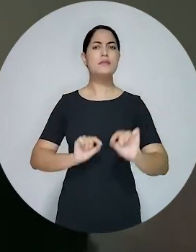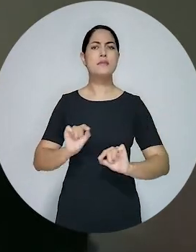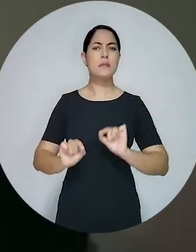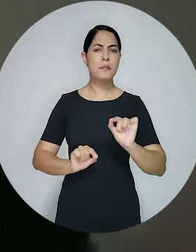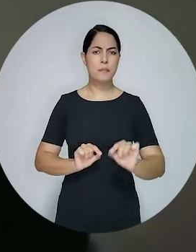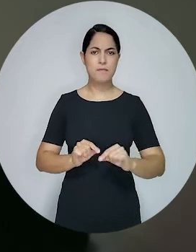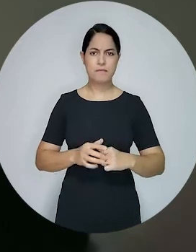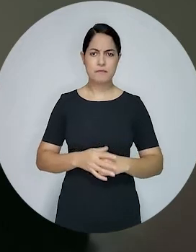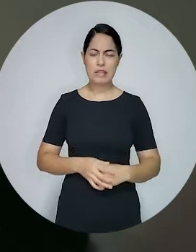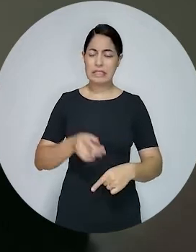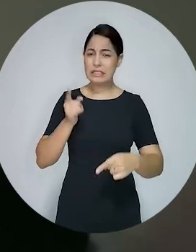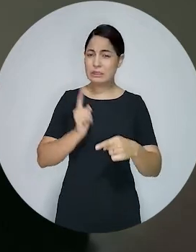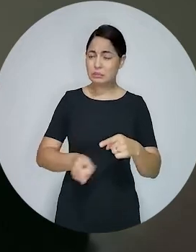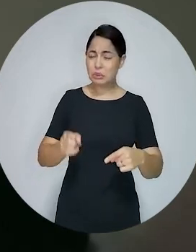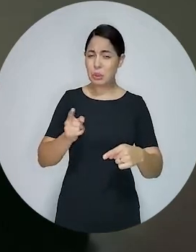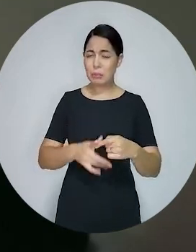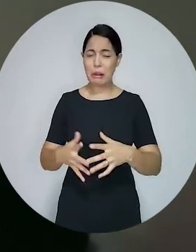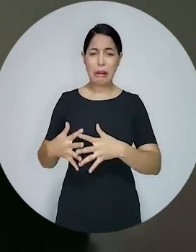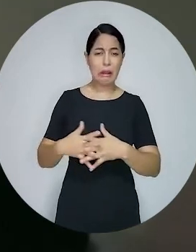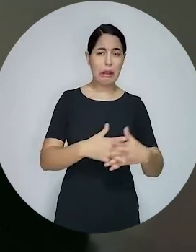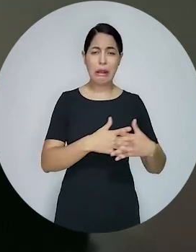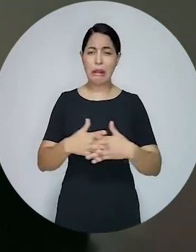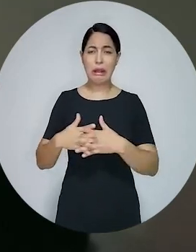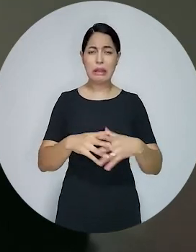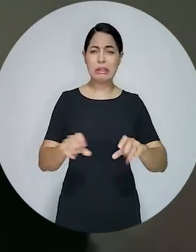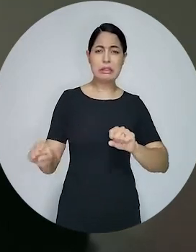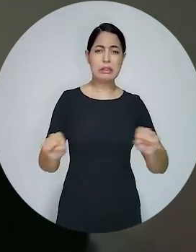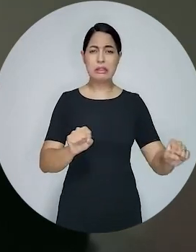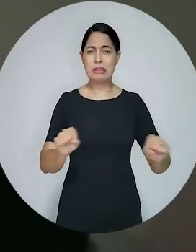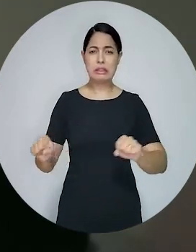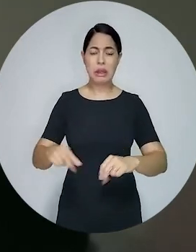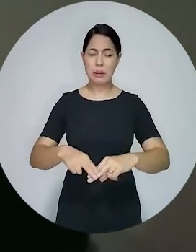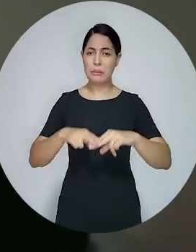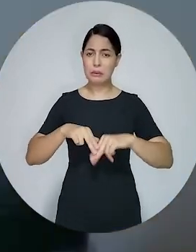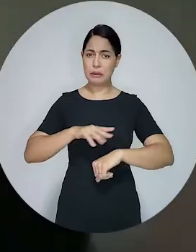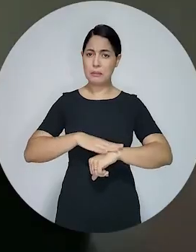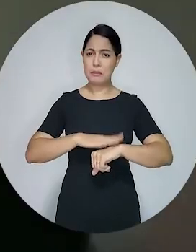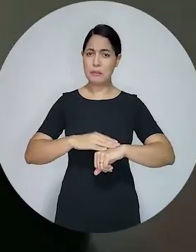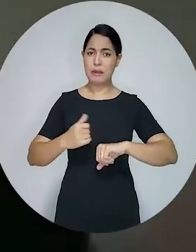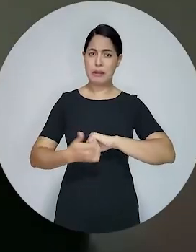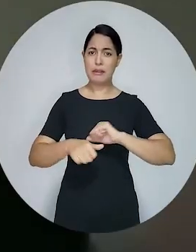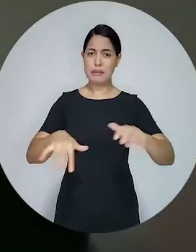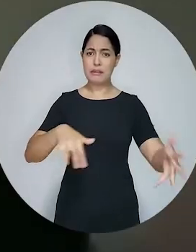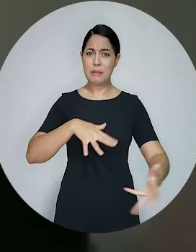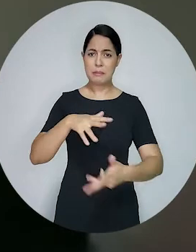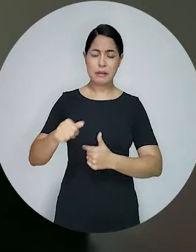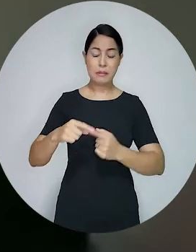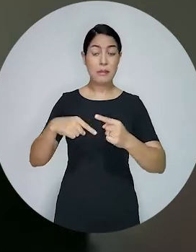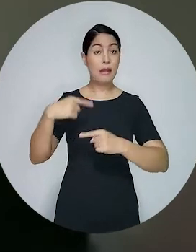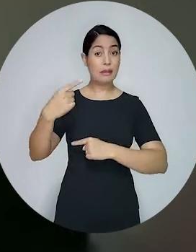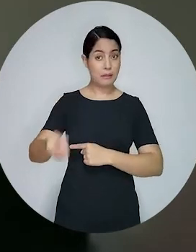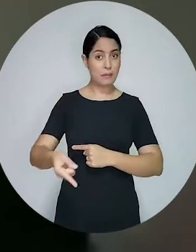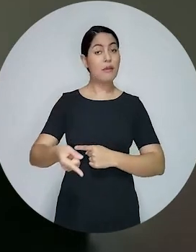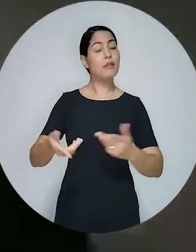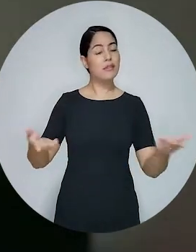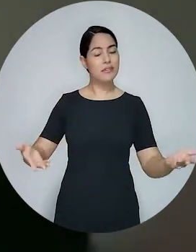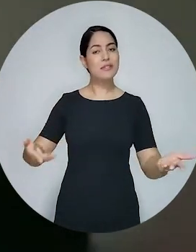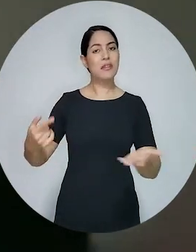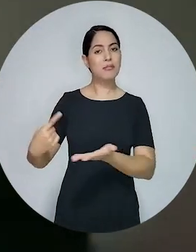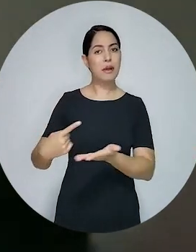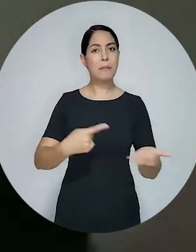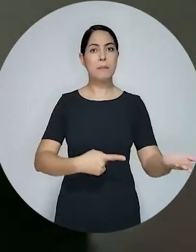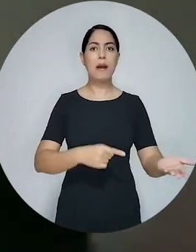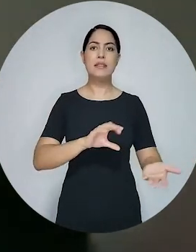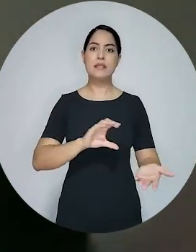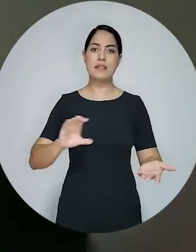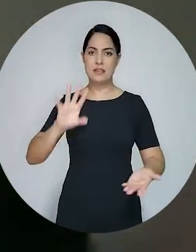especialmente no enfrentamento de situações decorrentes da pandemia e do